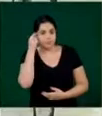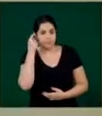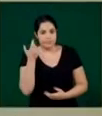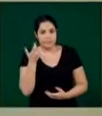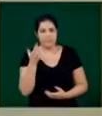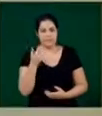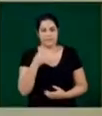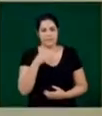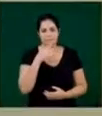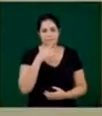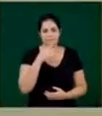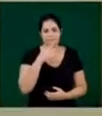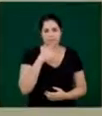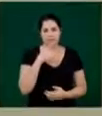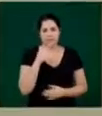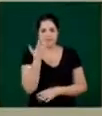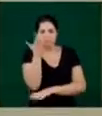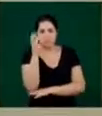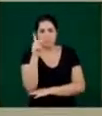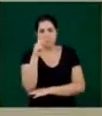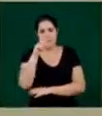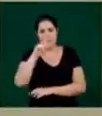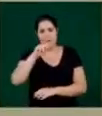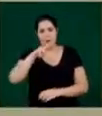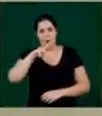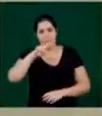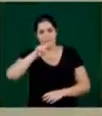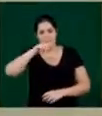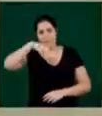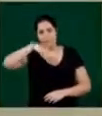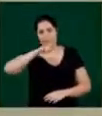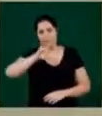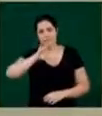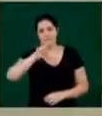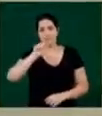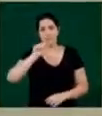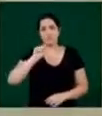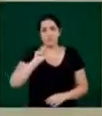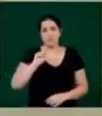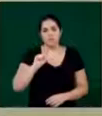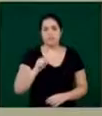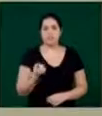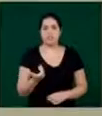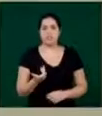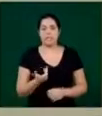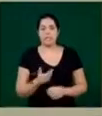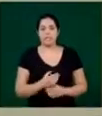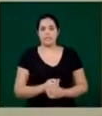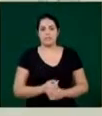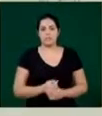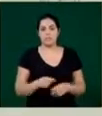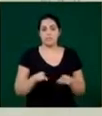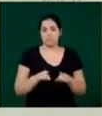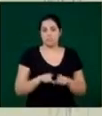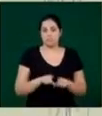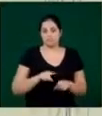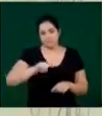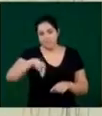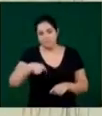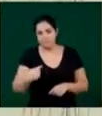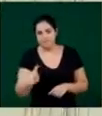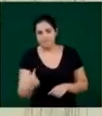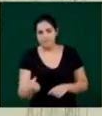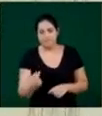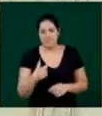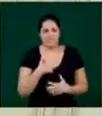coleção de palmeiras que está localizada na Fazenda do Glória, que foi iniciada pelo professor Regis Teodoro. E depois disso,